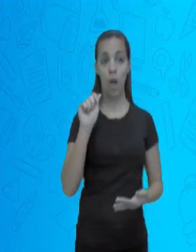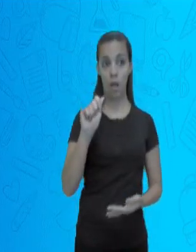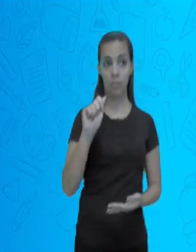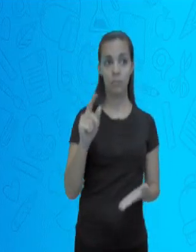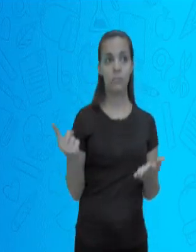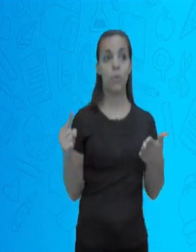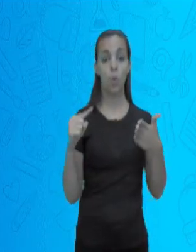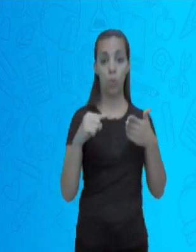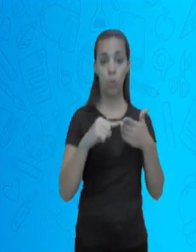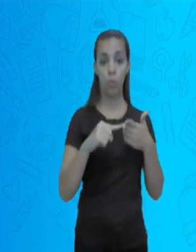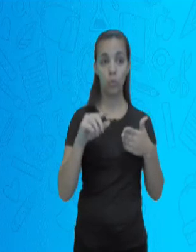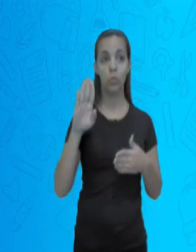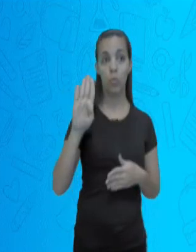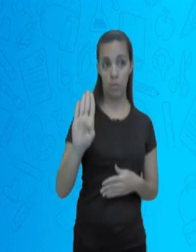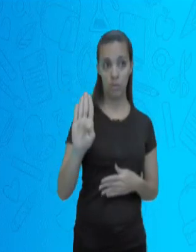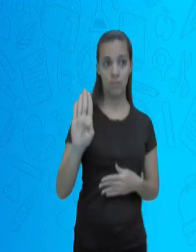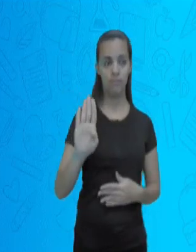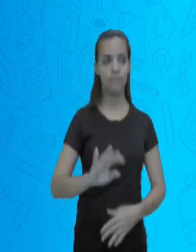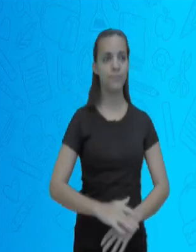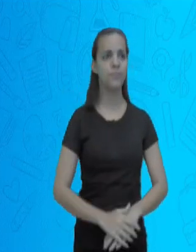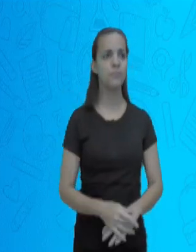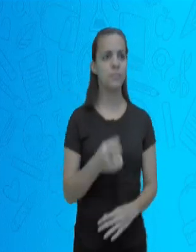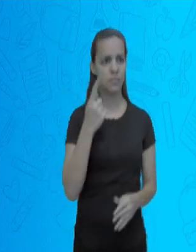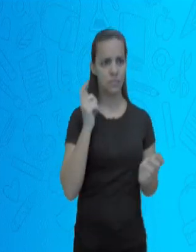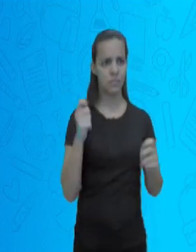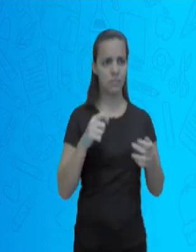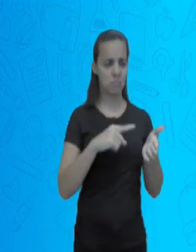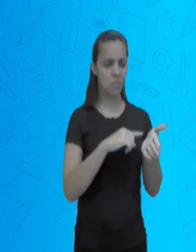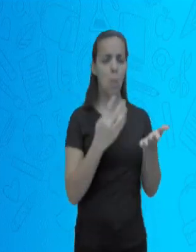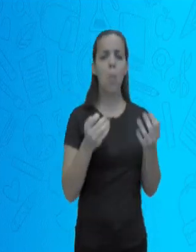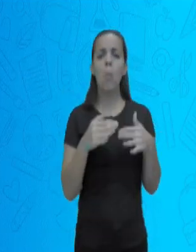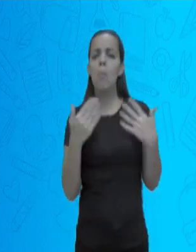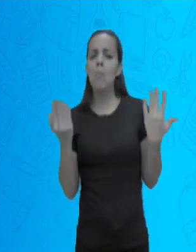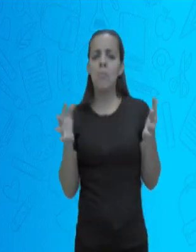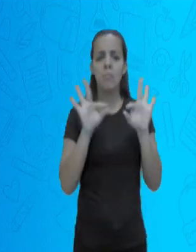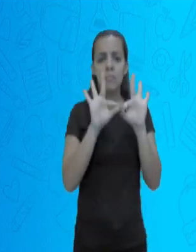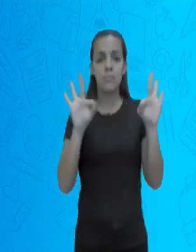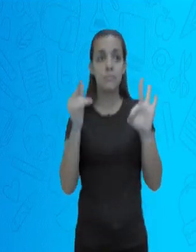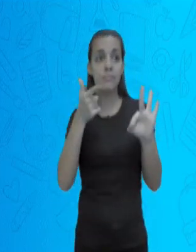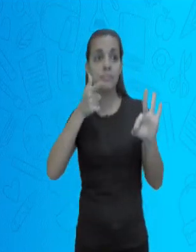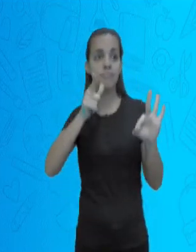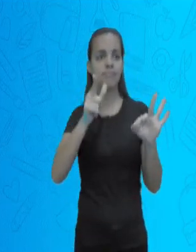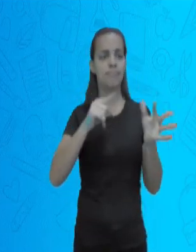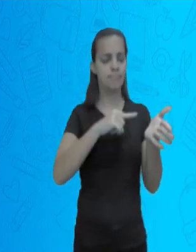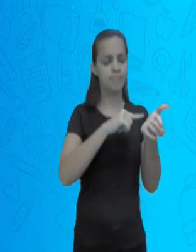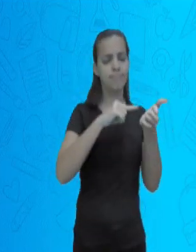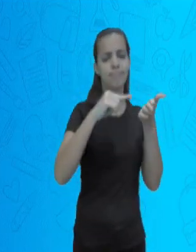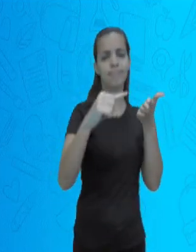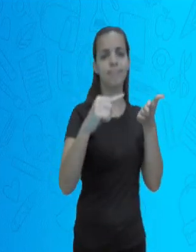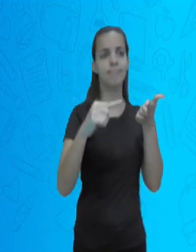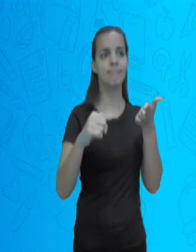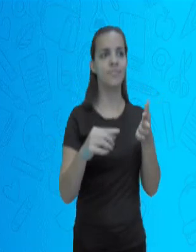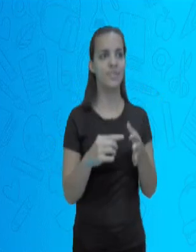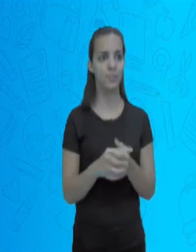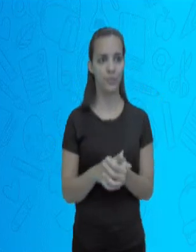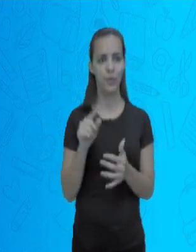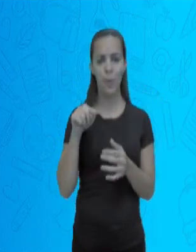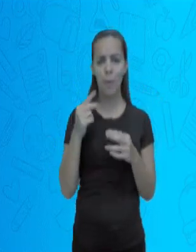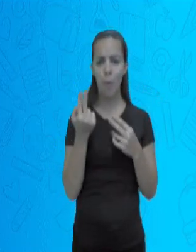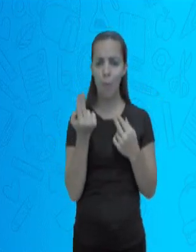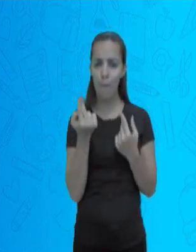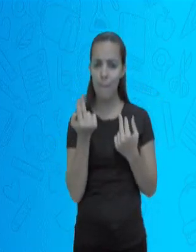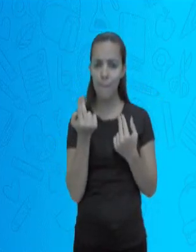ponto A e o ponto B. Quantas retas eu consigo traçar passando por estes